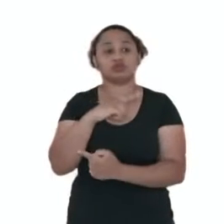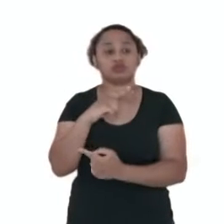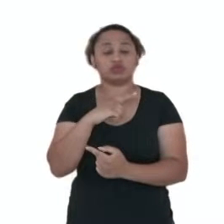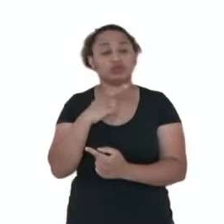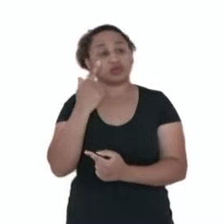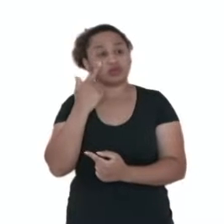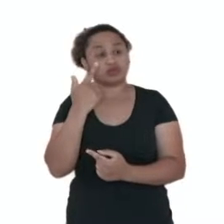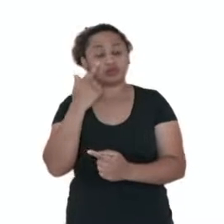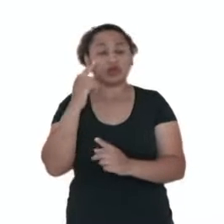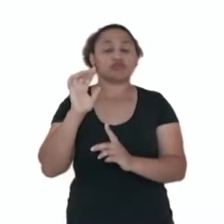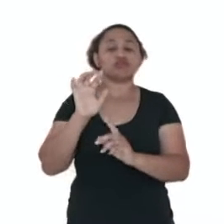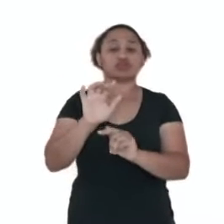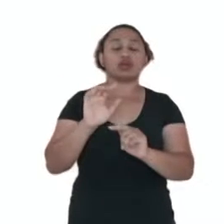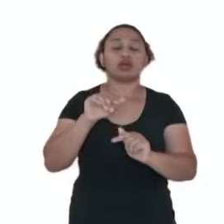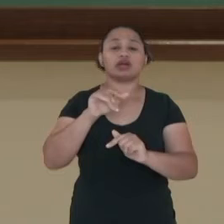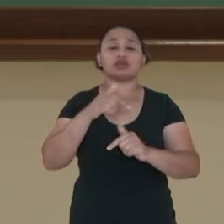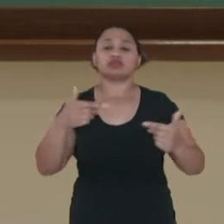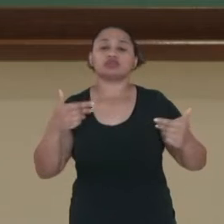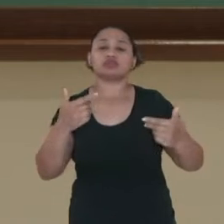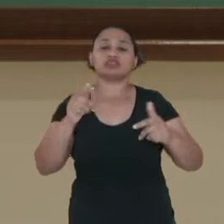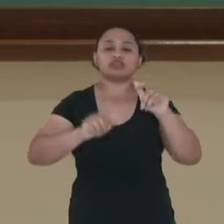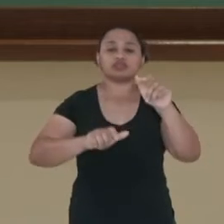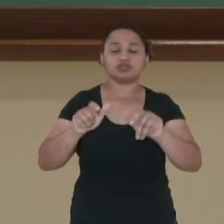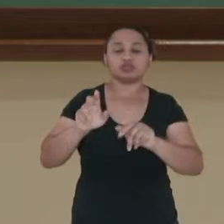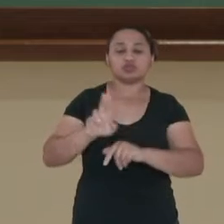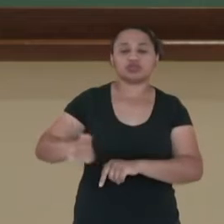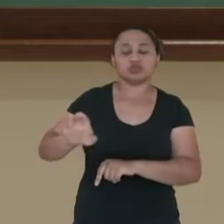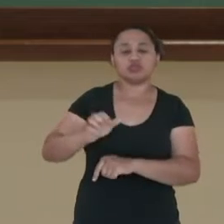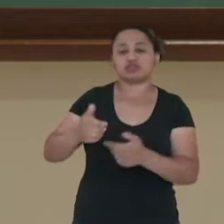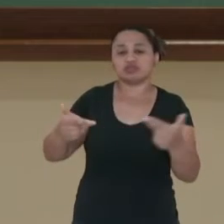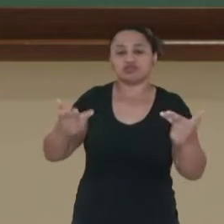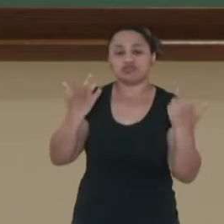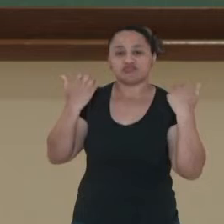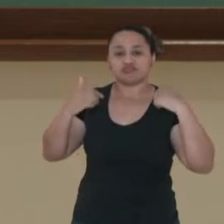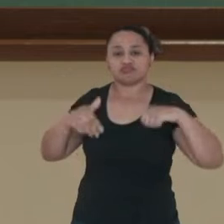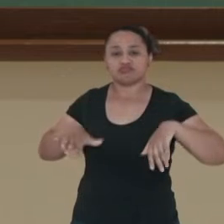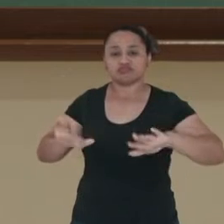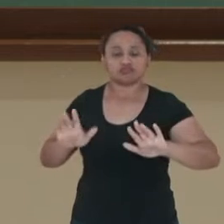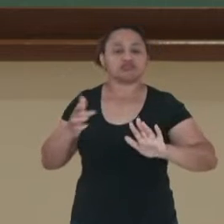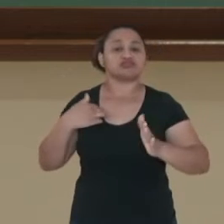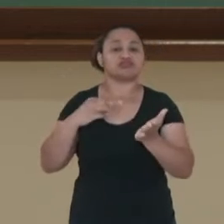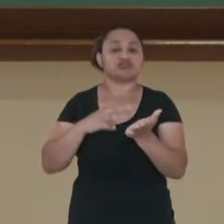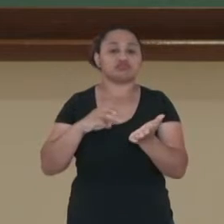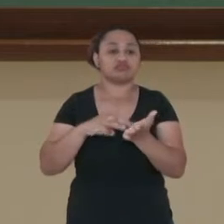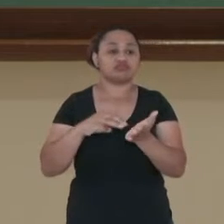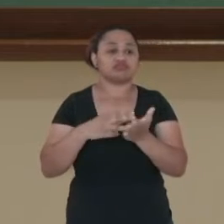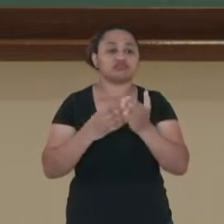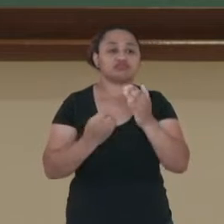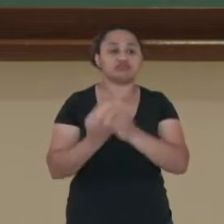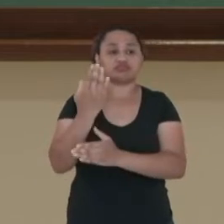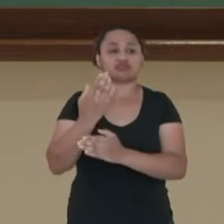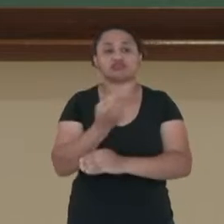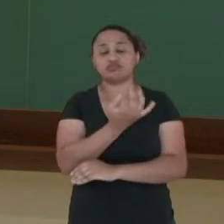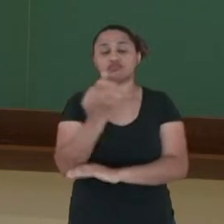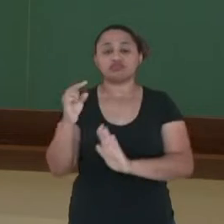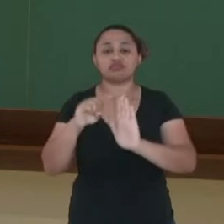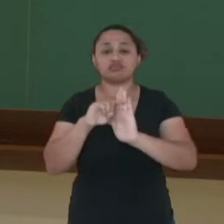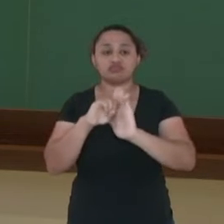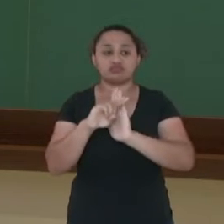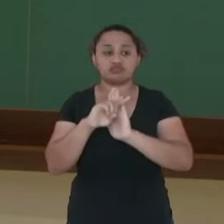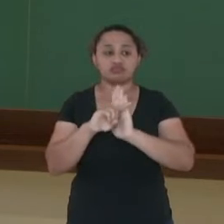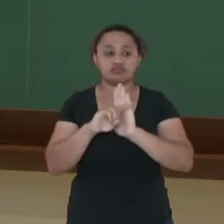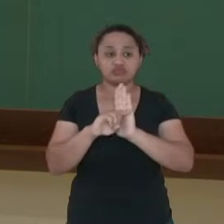os impactos do consumo humano sobre os recursos naturais. Essa metodologia, gente, foi criada por pesquisadores